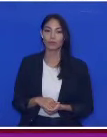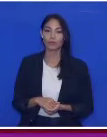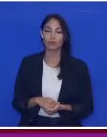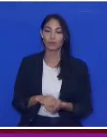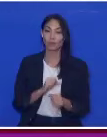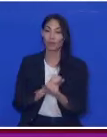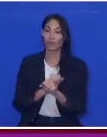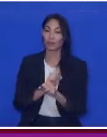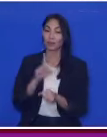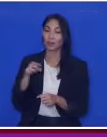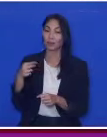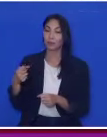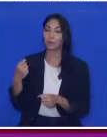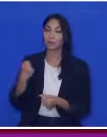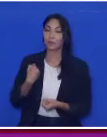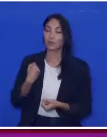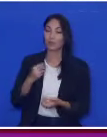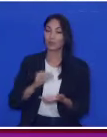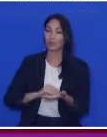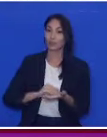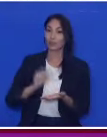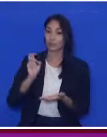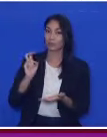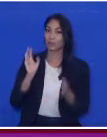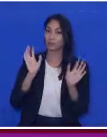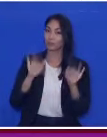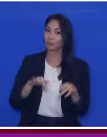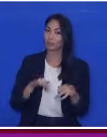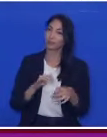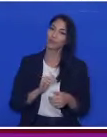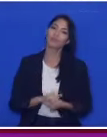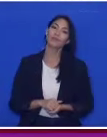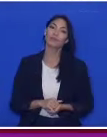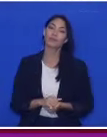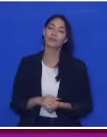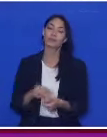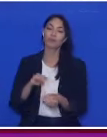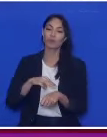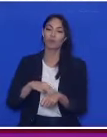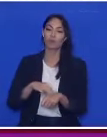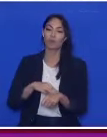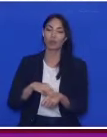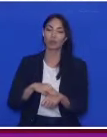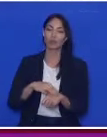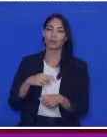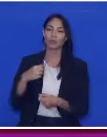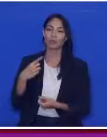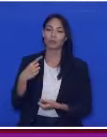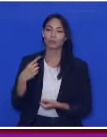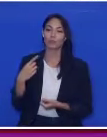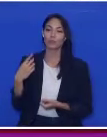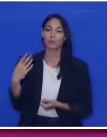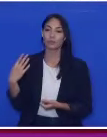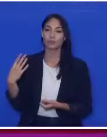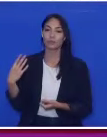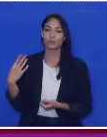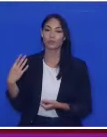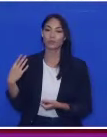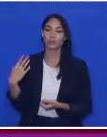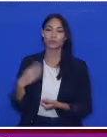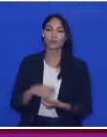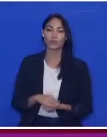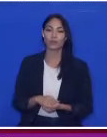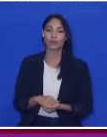Aguardando a próxima bola, faltando 5 bolas. Agora bola marrom número 14. Já